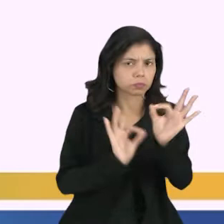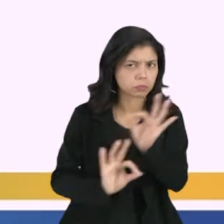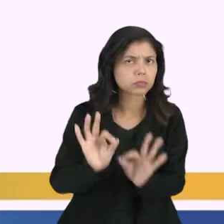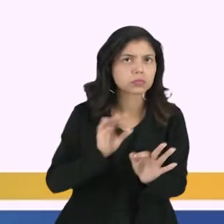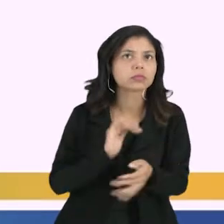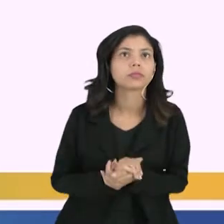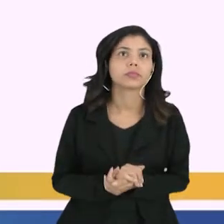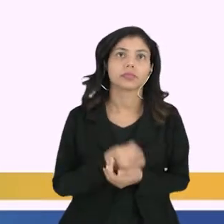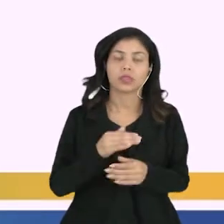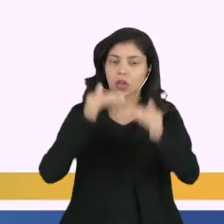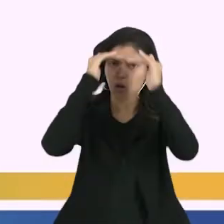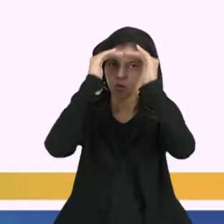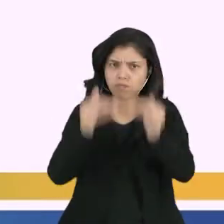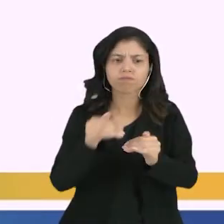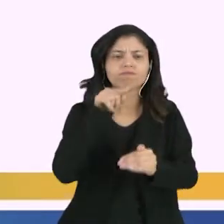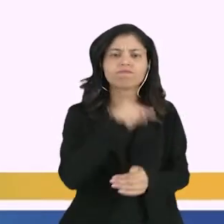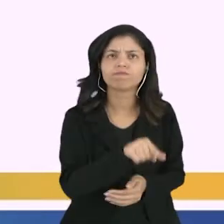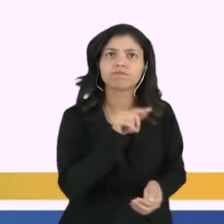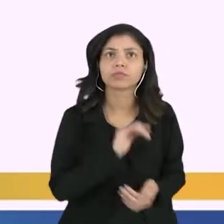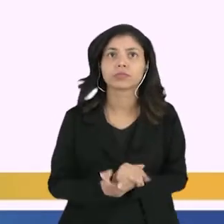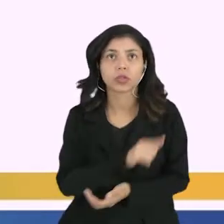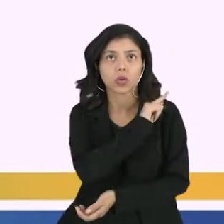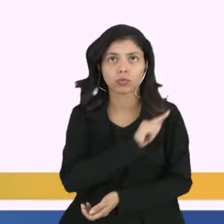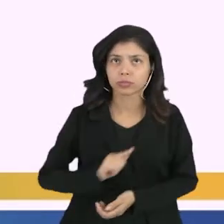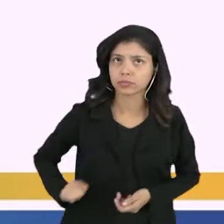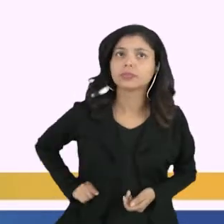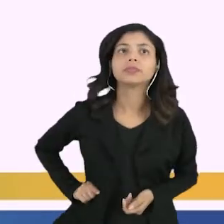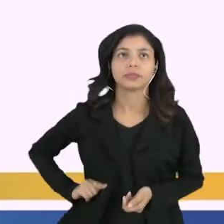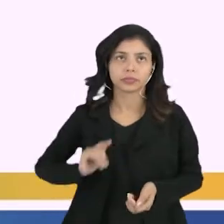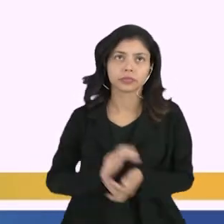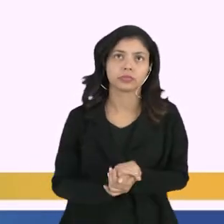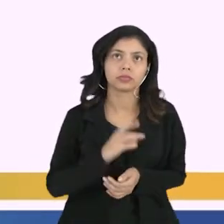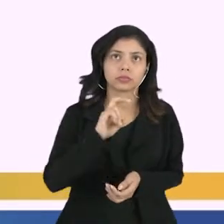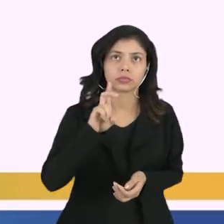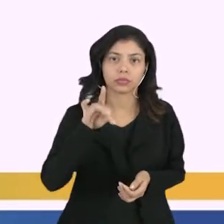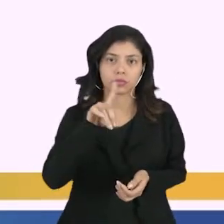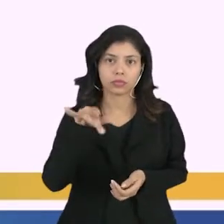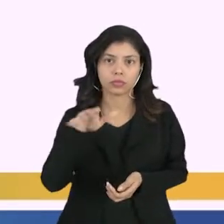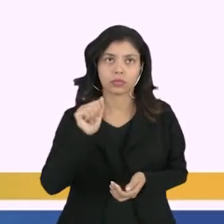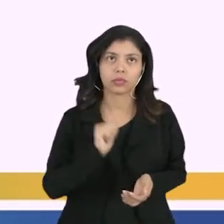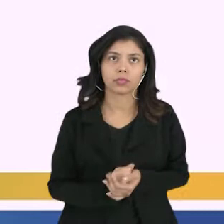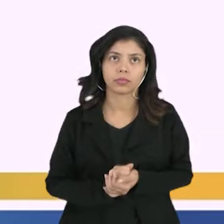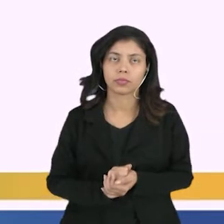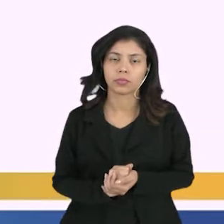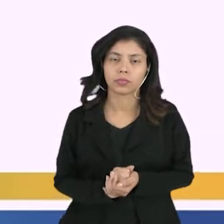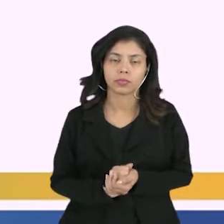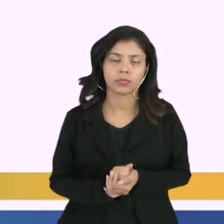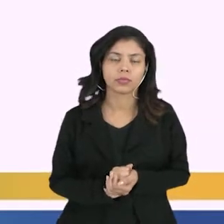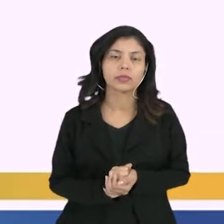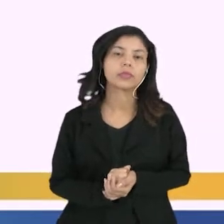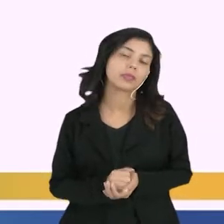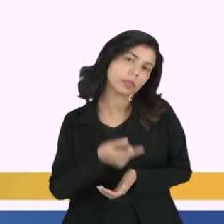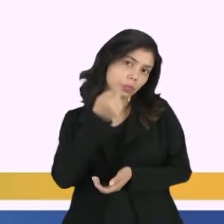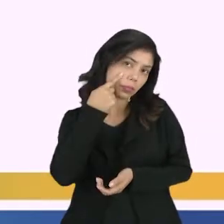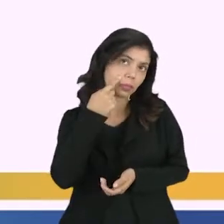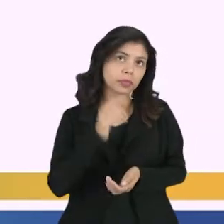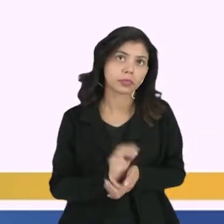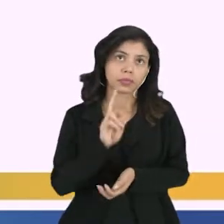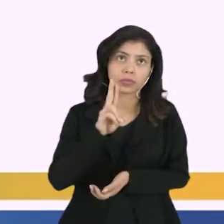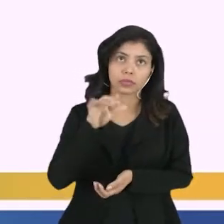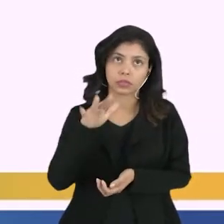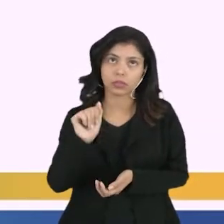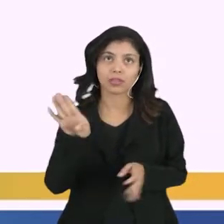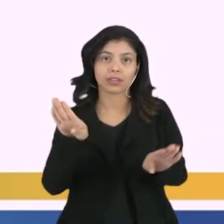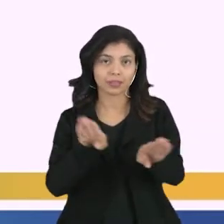A obrigação dos donatários era governar, né? Colonizar, que aí é muito interessante,